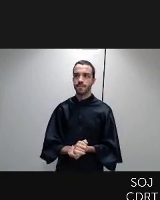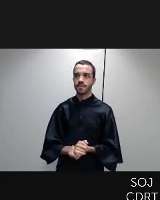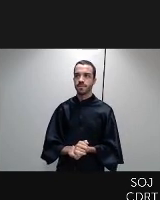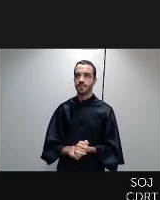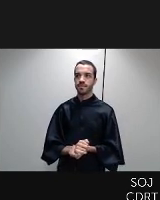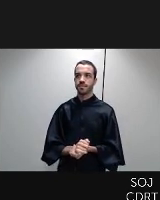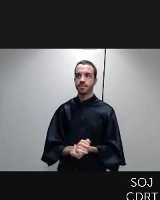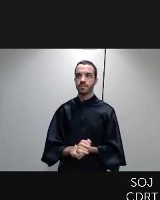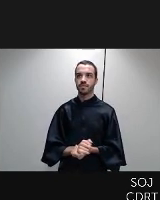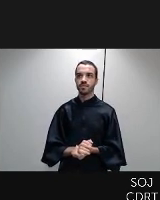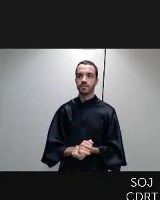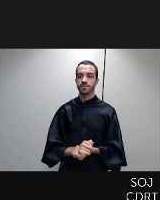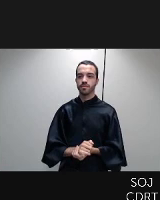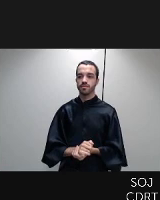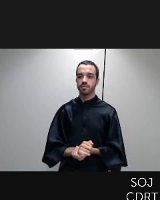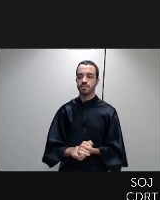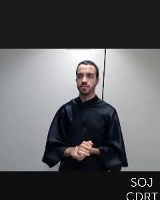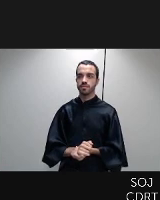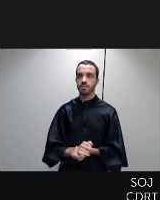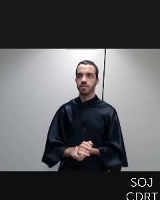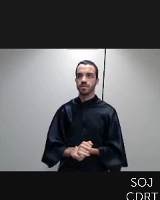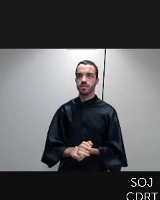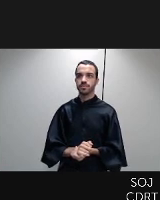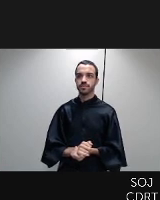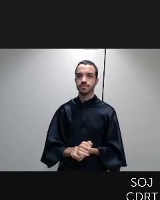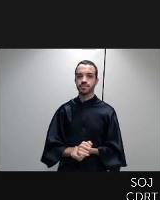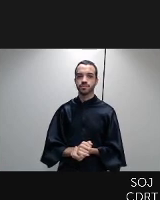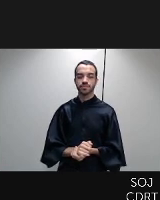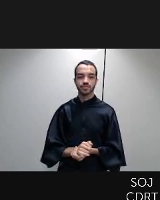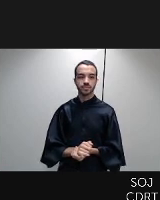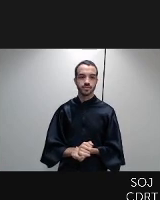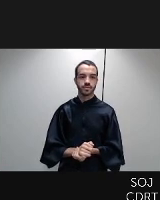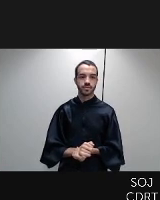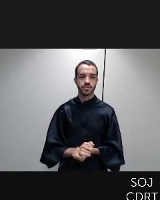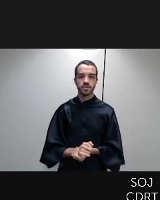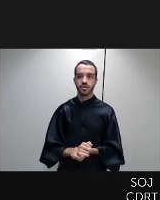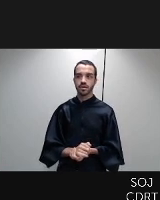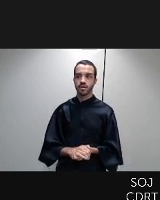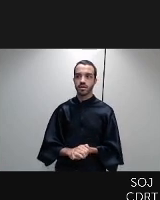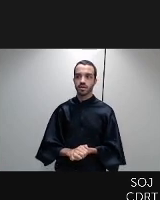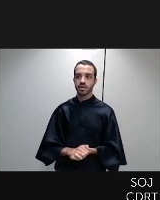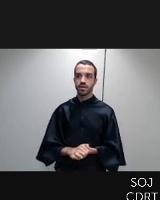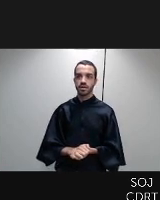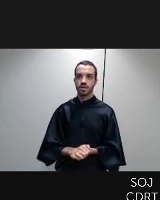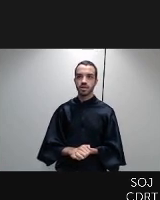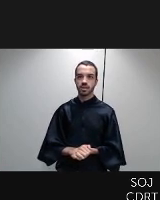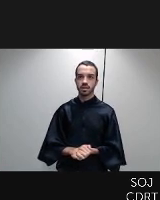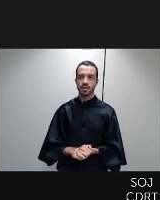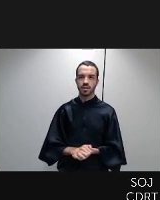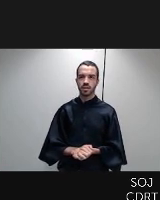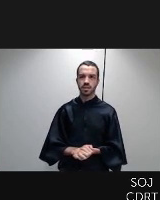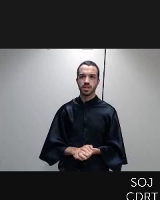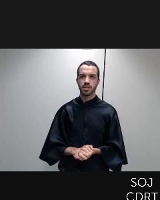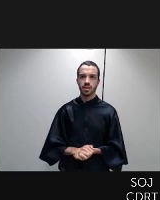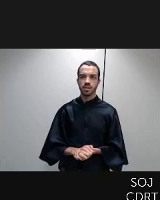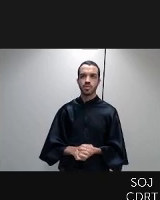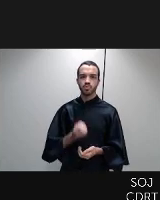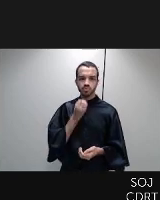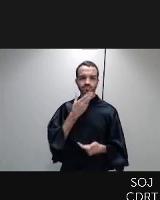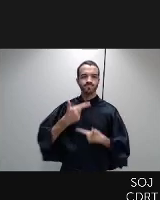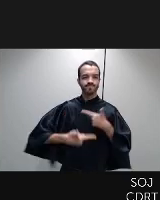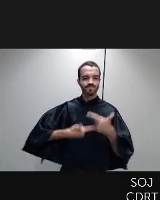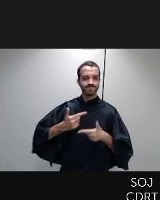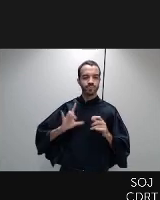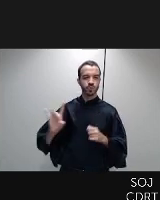dirige as almas para pronto e o assunto do trazer todos ir do